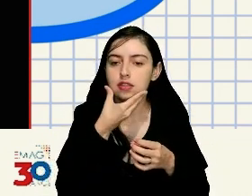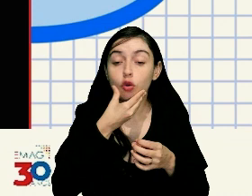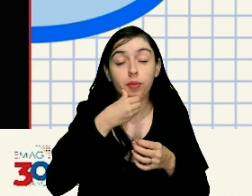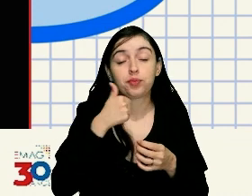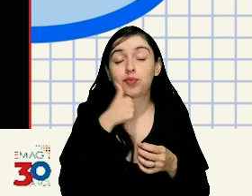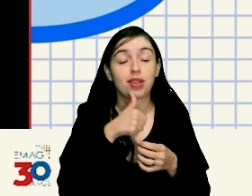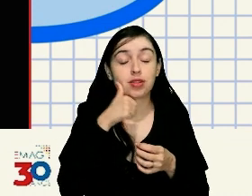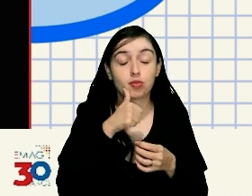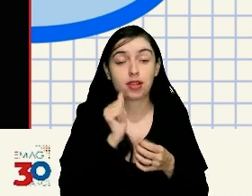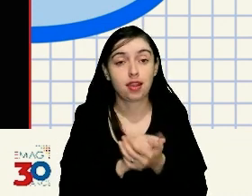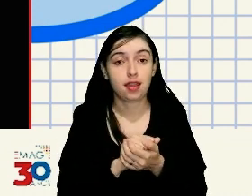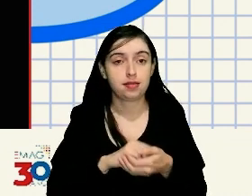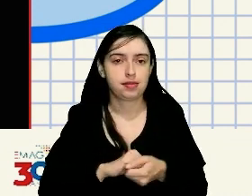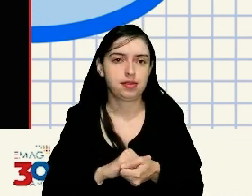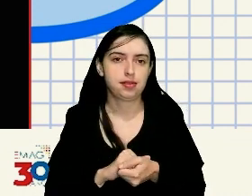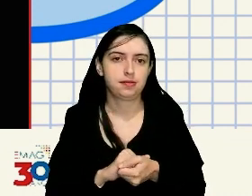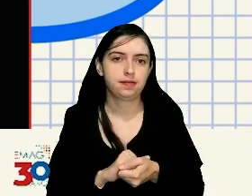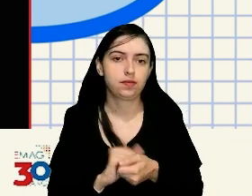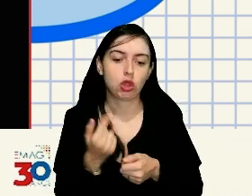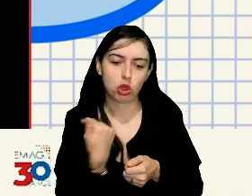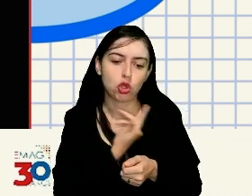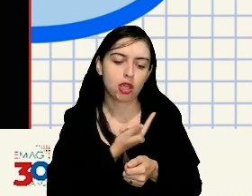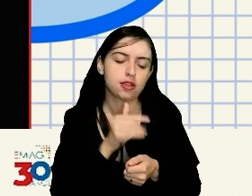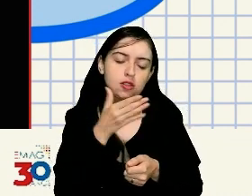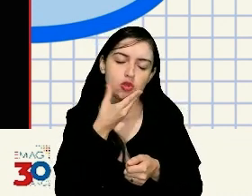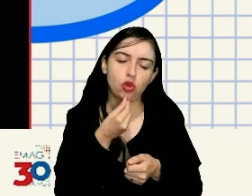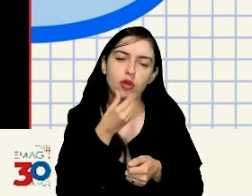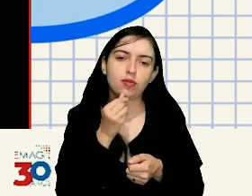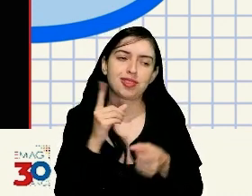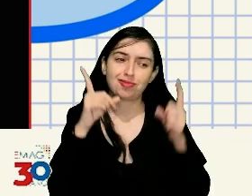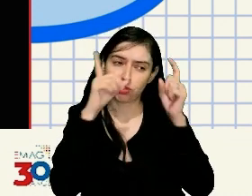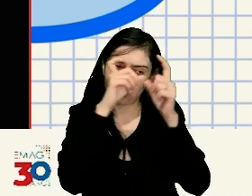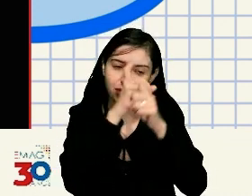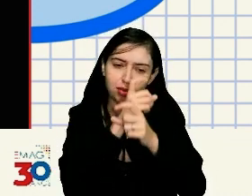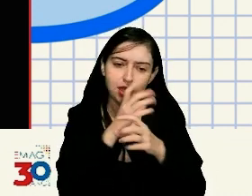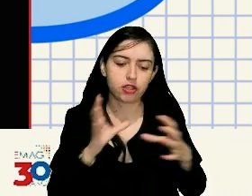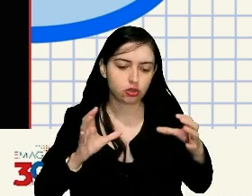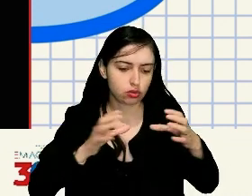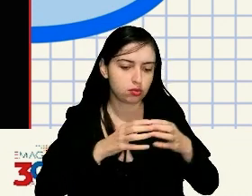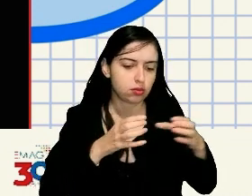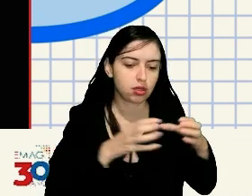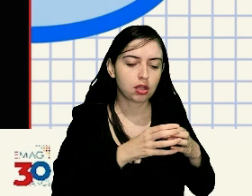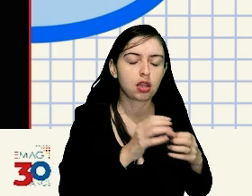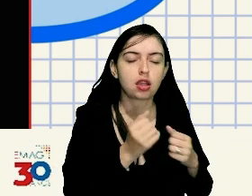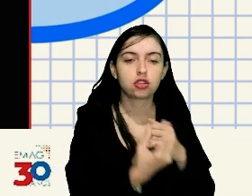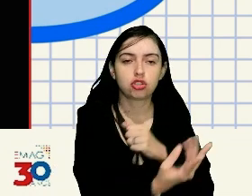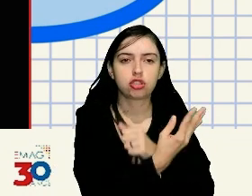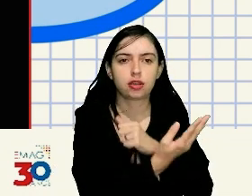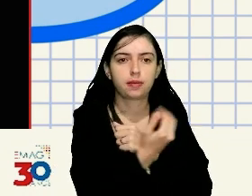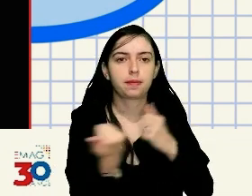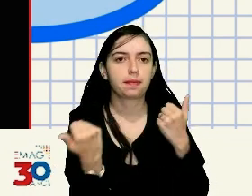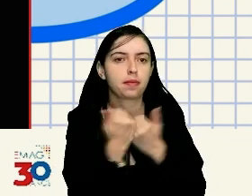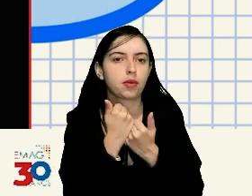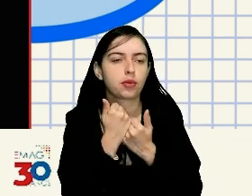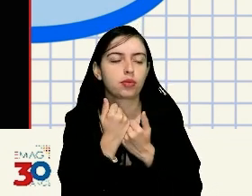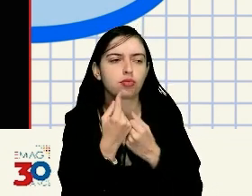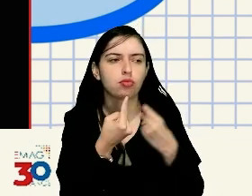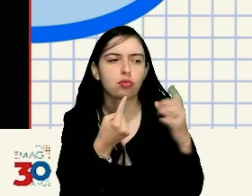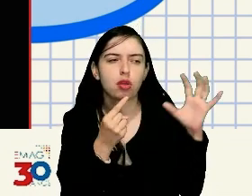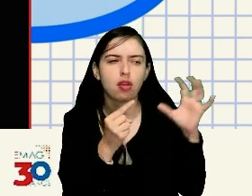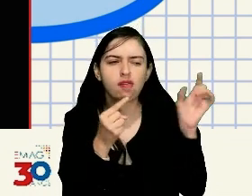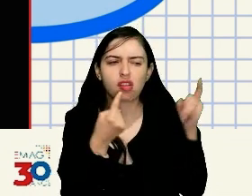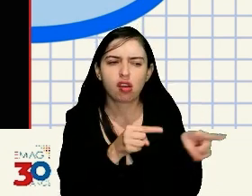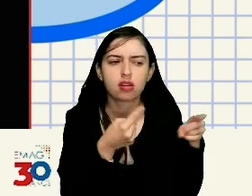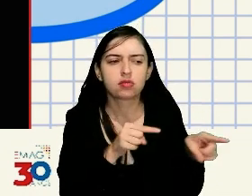Né? E nós, homens, até hoje, temos dificuldade de montar nossas próprias redes de apoio. Né? Uma provocação que eu trago para os homens que estão me escutando, assim,